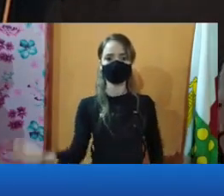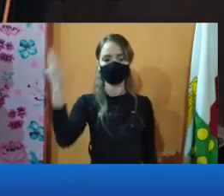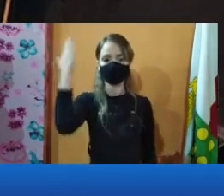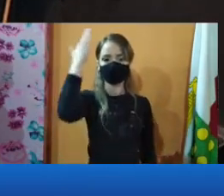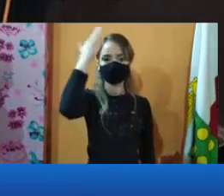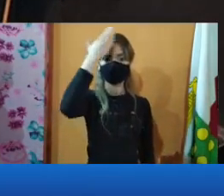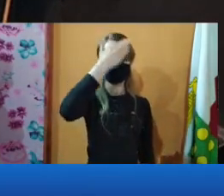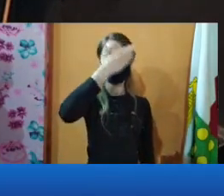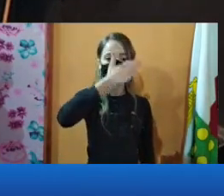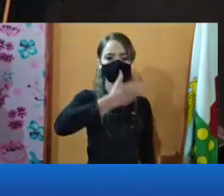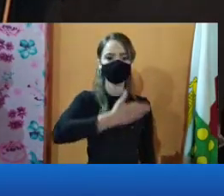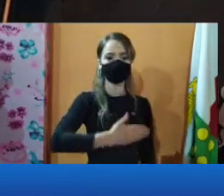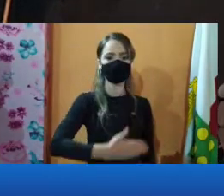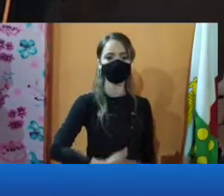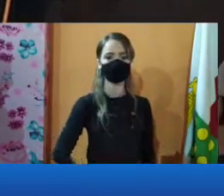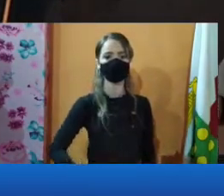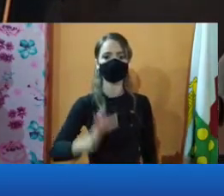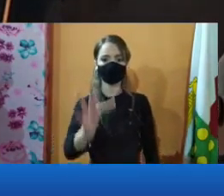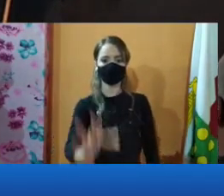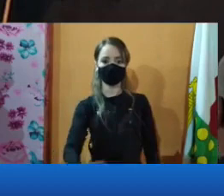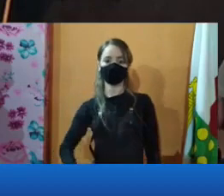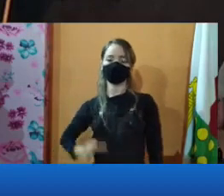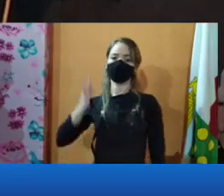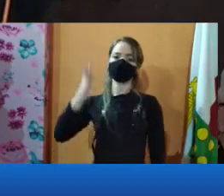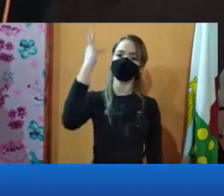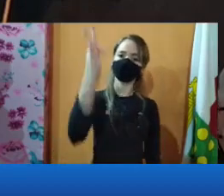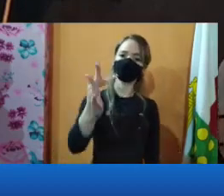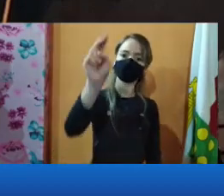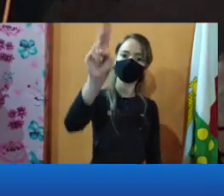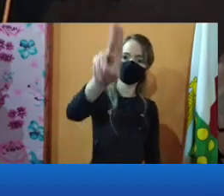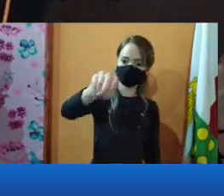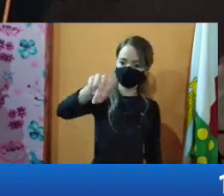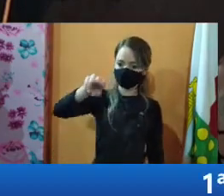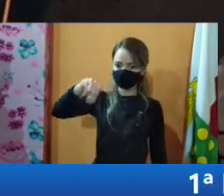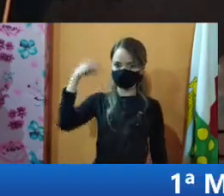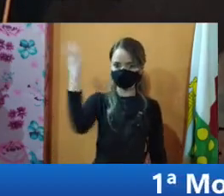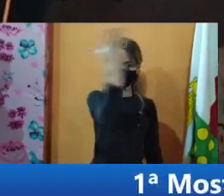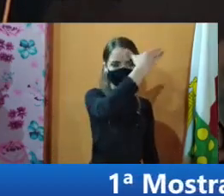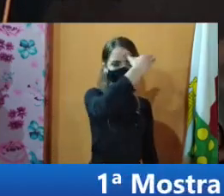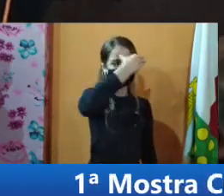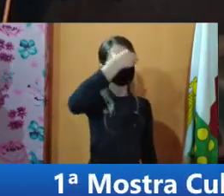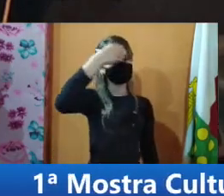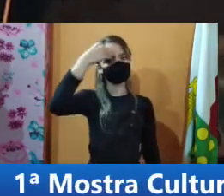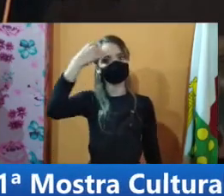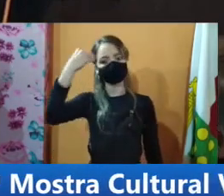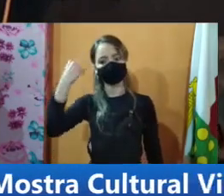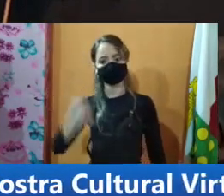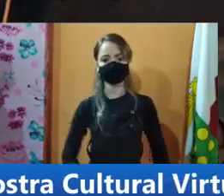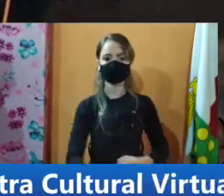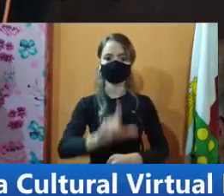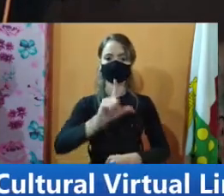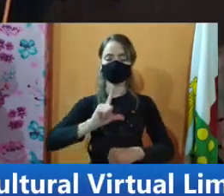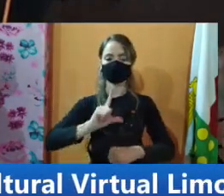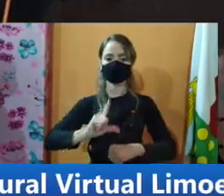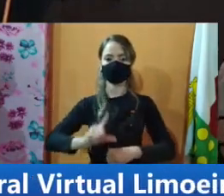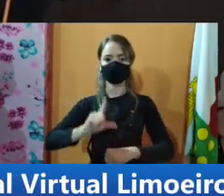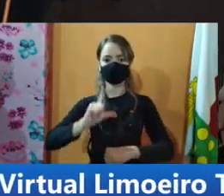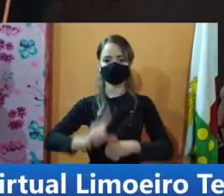meu coração e prometo teu futuro jamais olvidar.